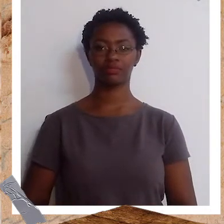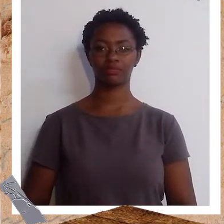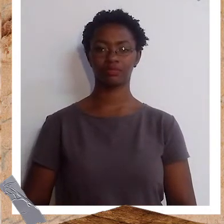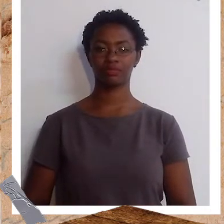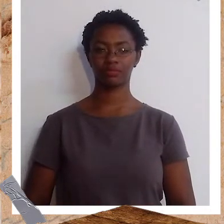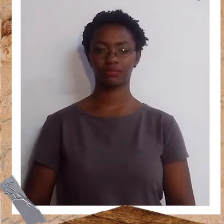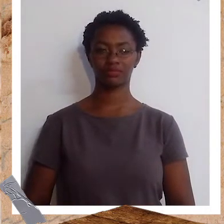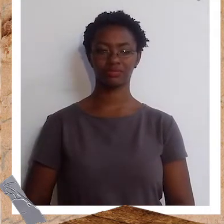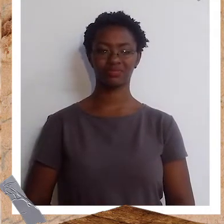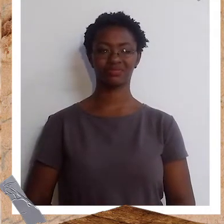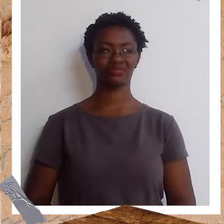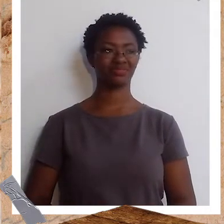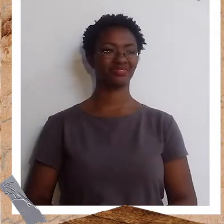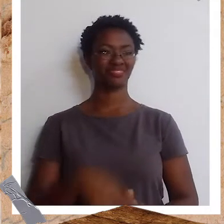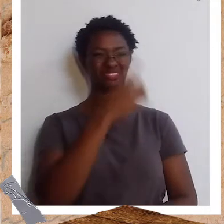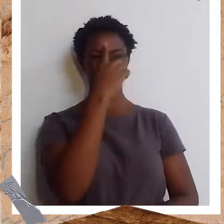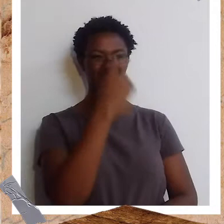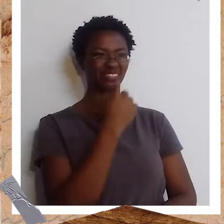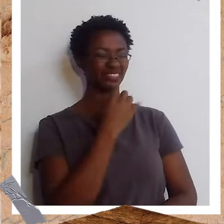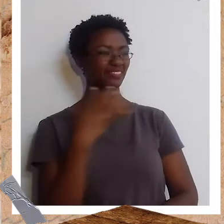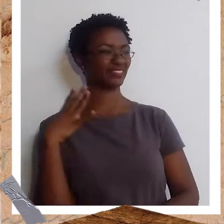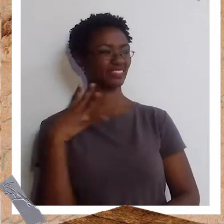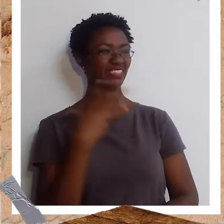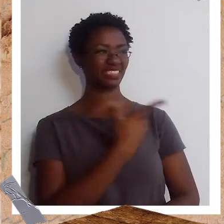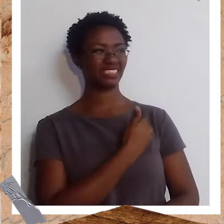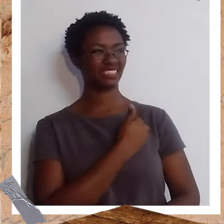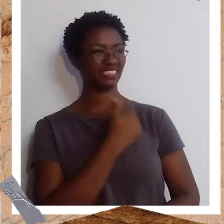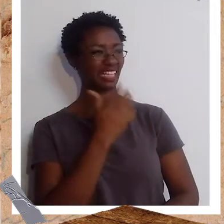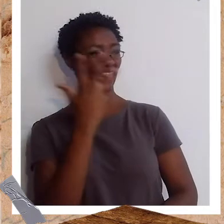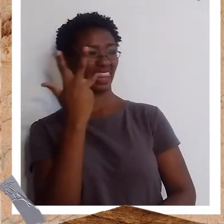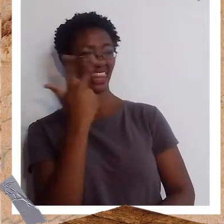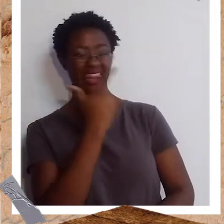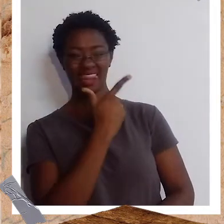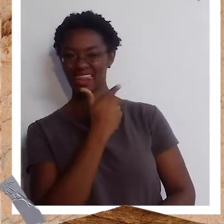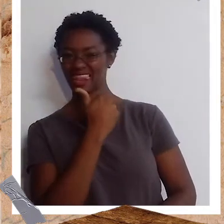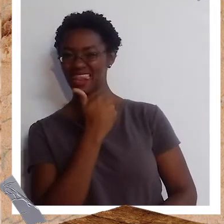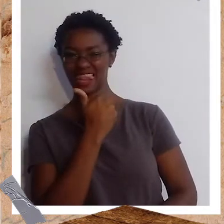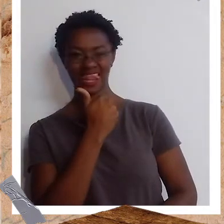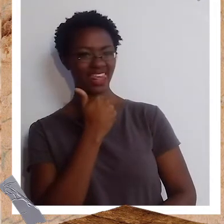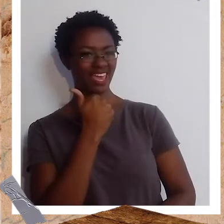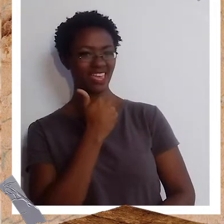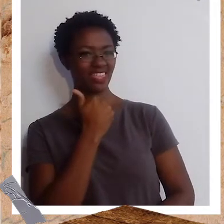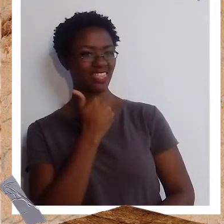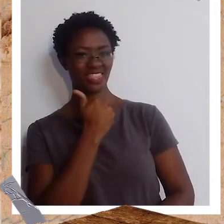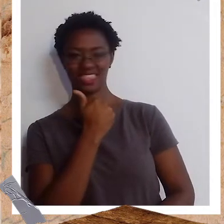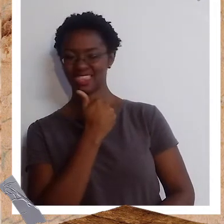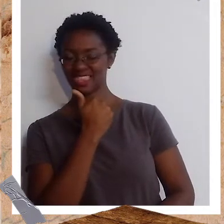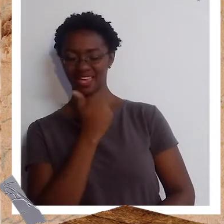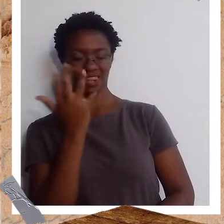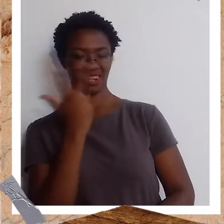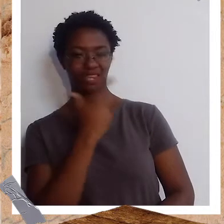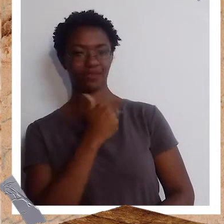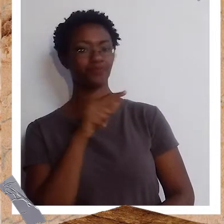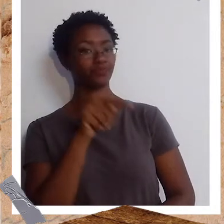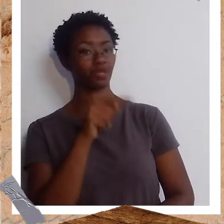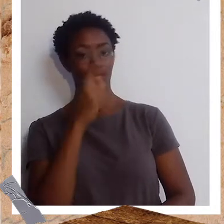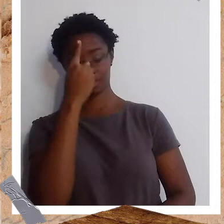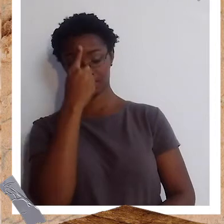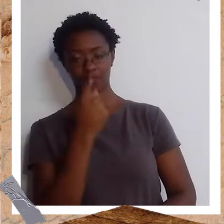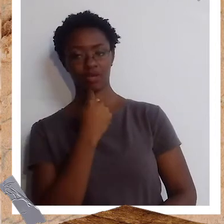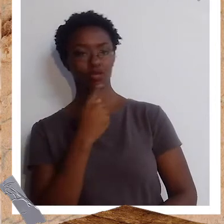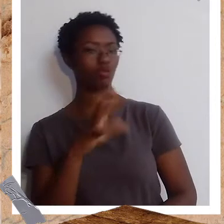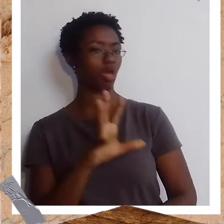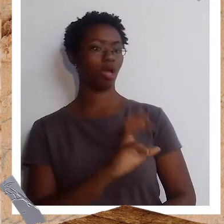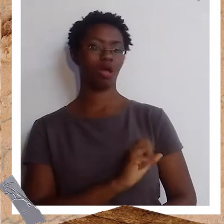Essa imagem é demais. Nossa, Carolina, linda ali. Essa imagem a gente gosta muito